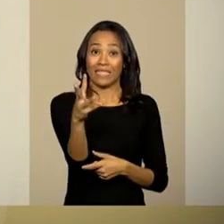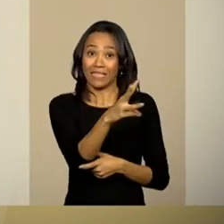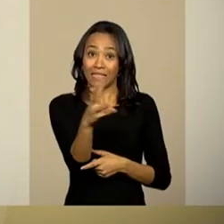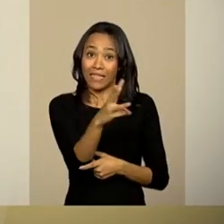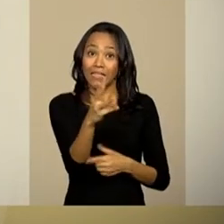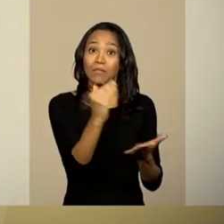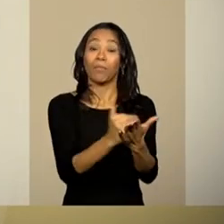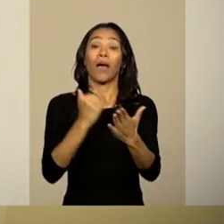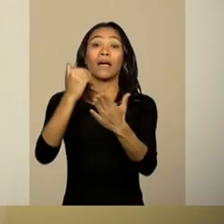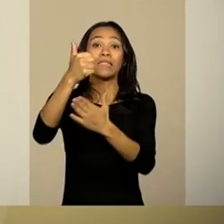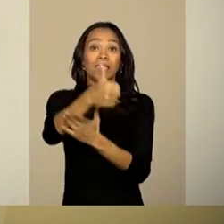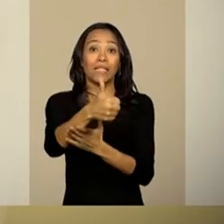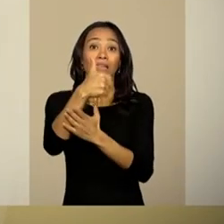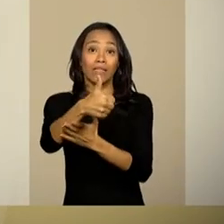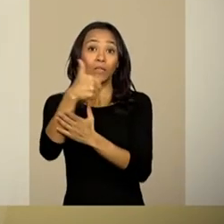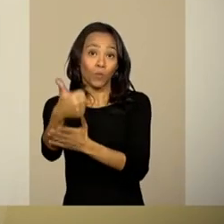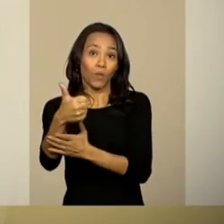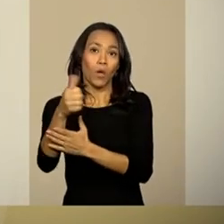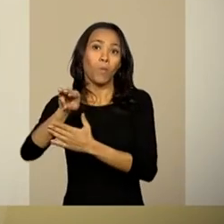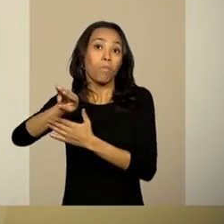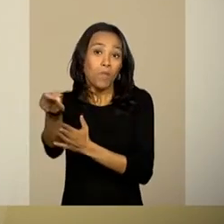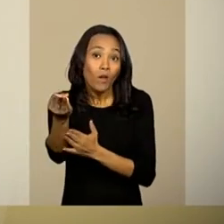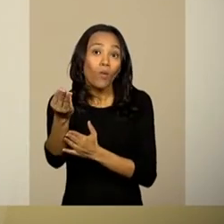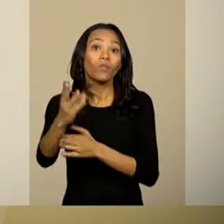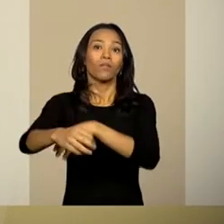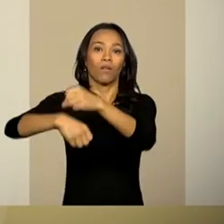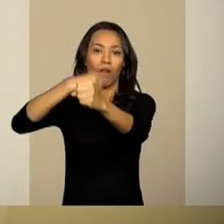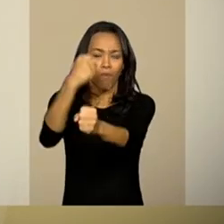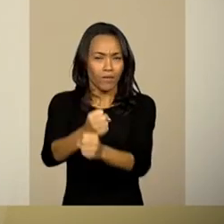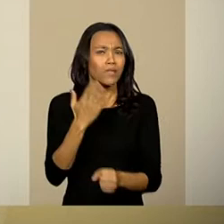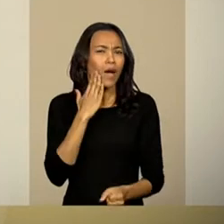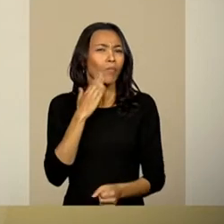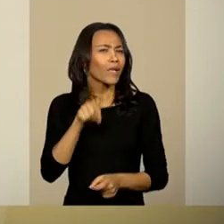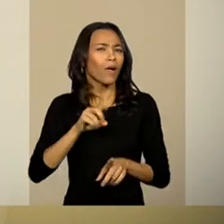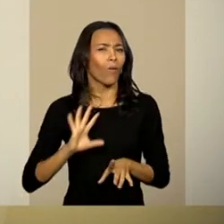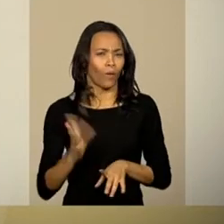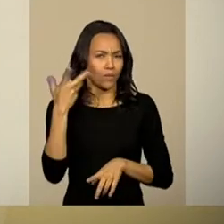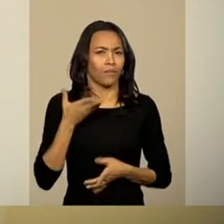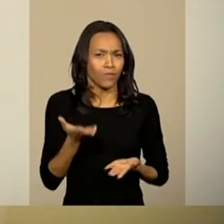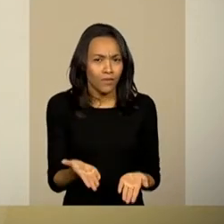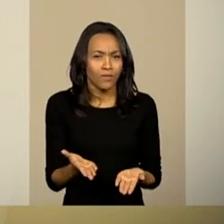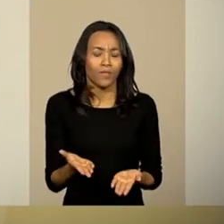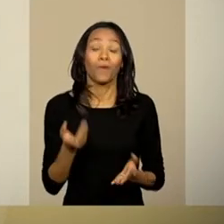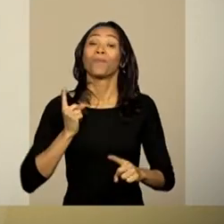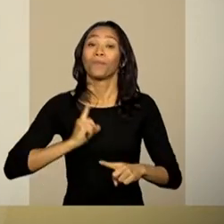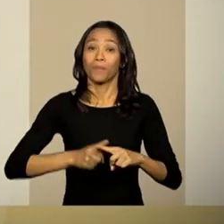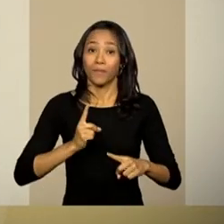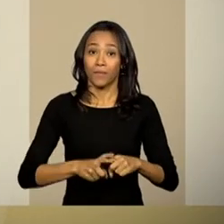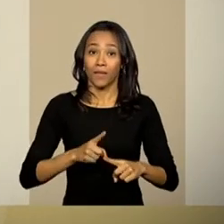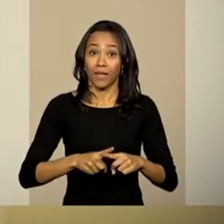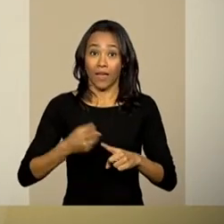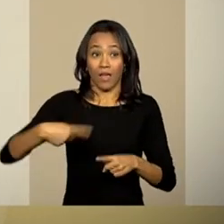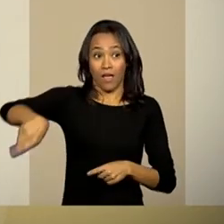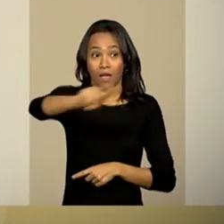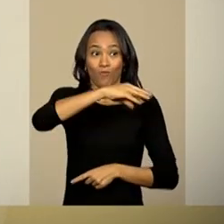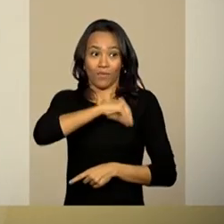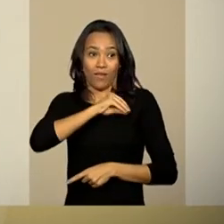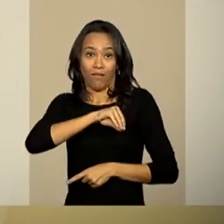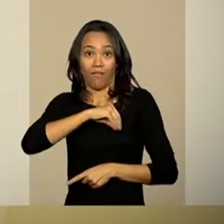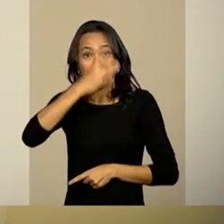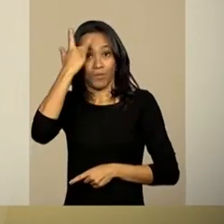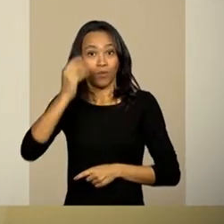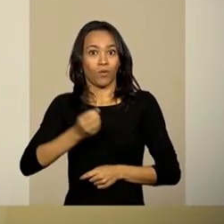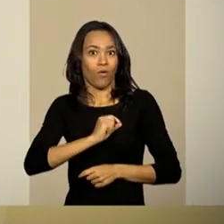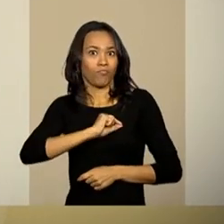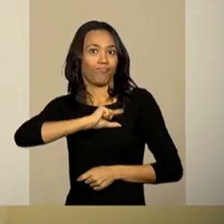33 para 111 milhões ao ano. Sabe por que isso está acontecendo, Luciano? Porque a renda dos brasileiros aumentou